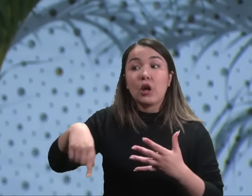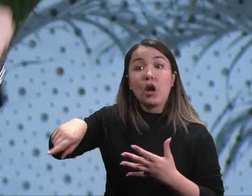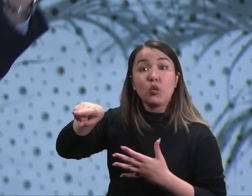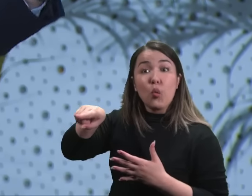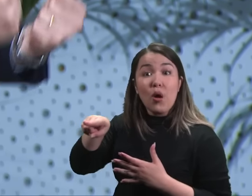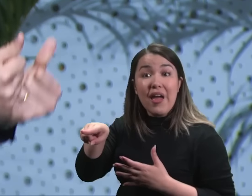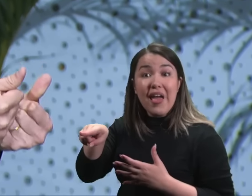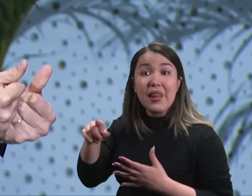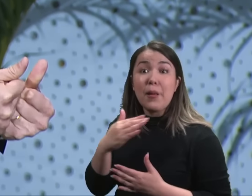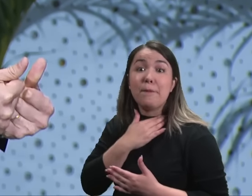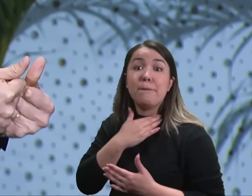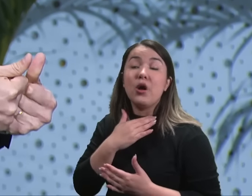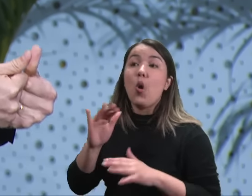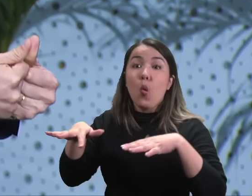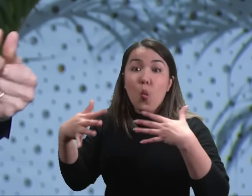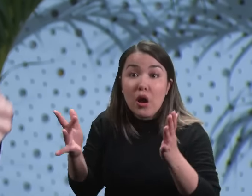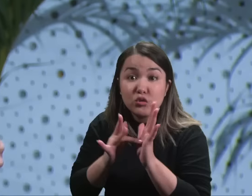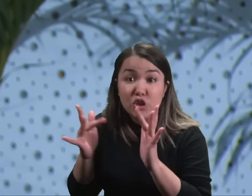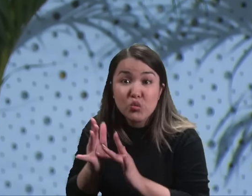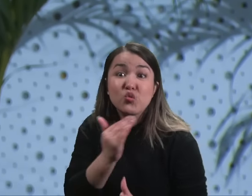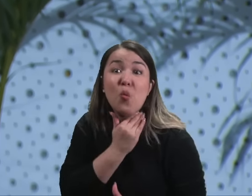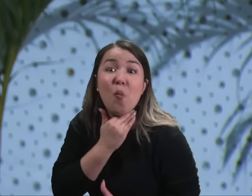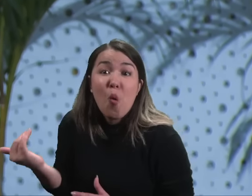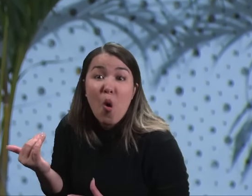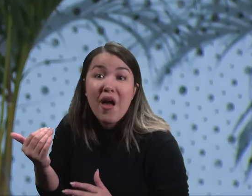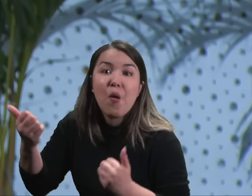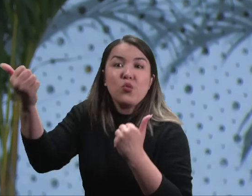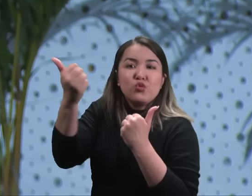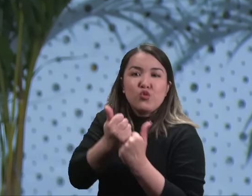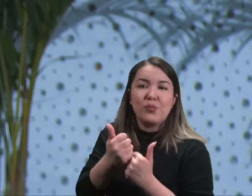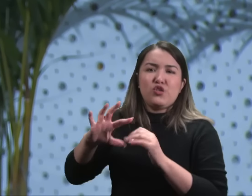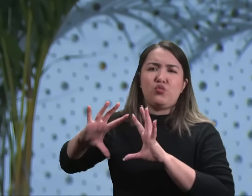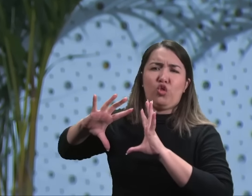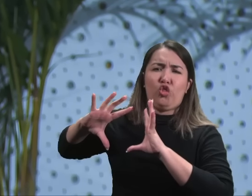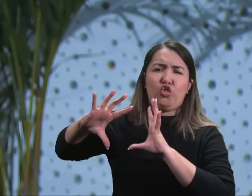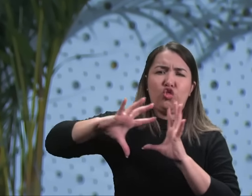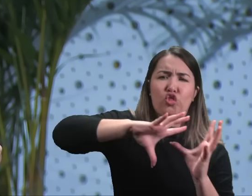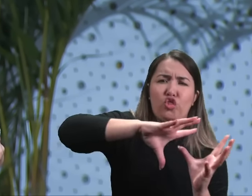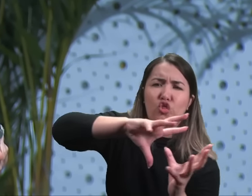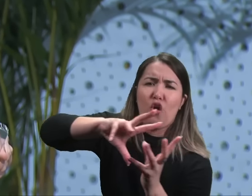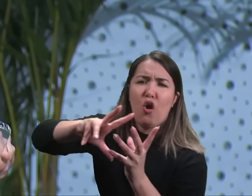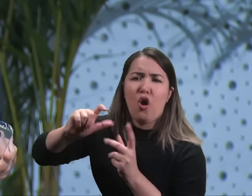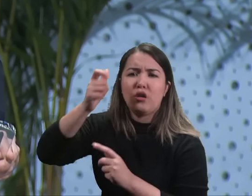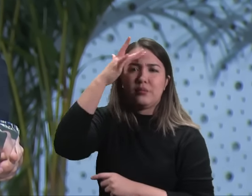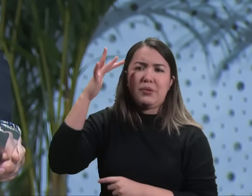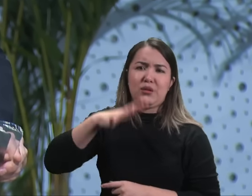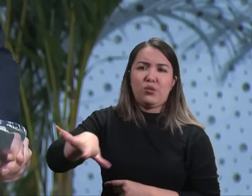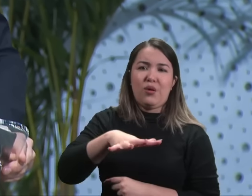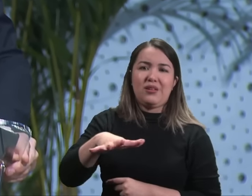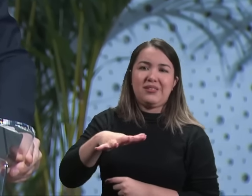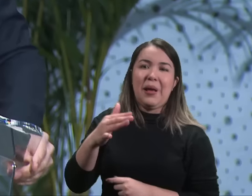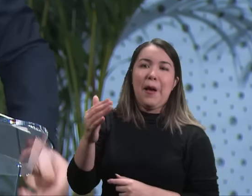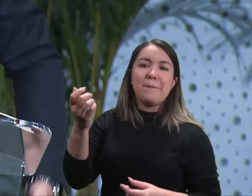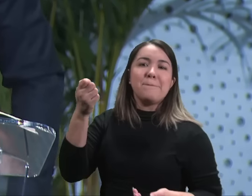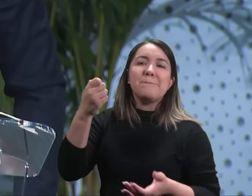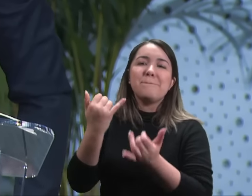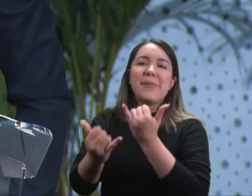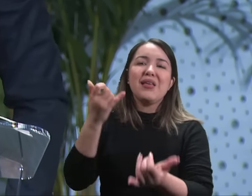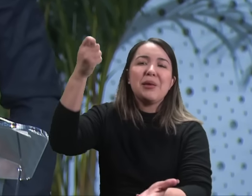morre em nosso lugar para pagar o preço dos nossos pecados depois do